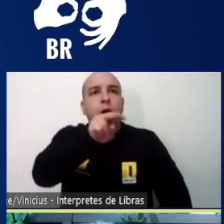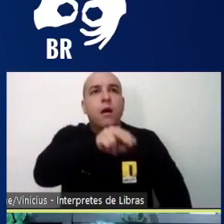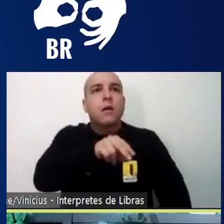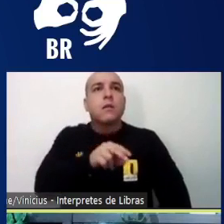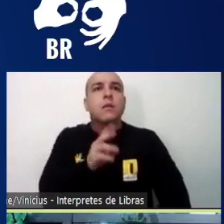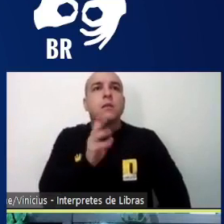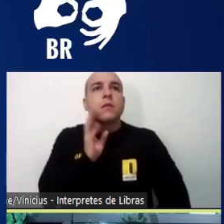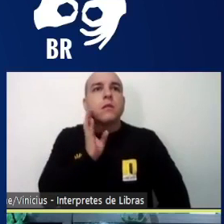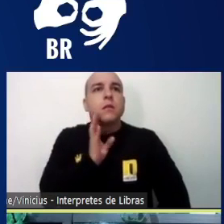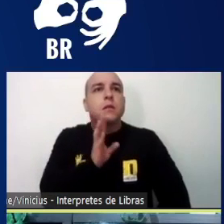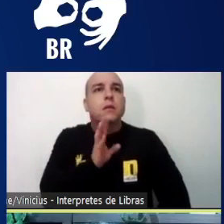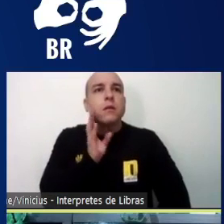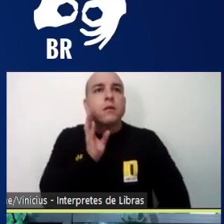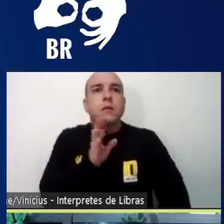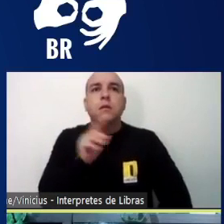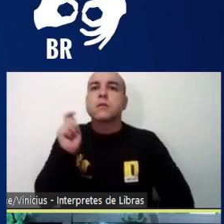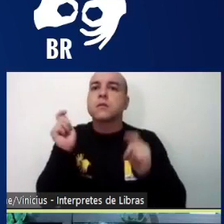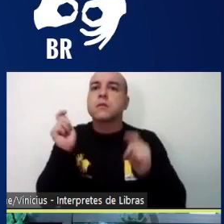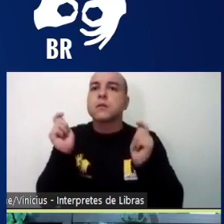Unileu.